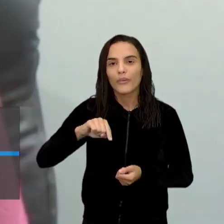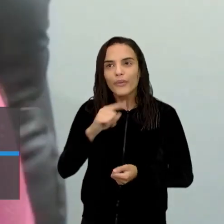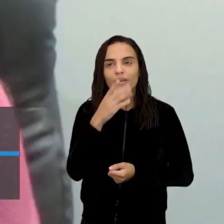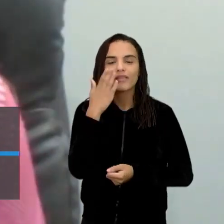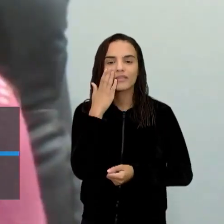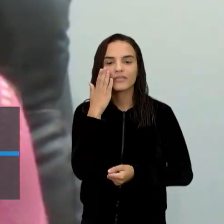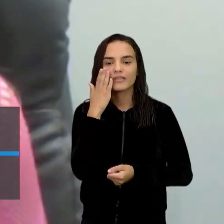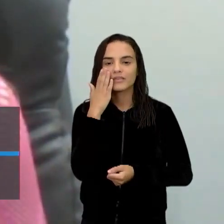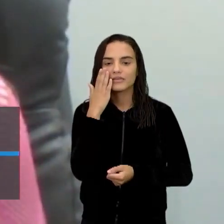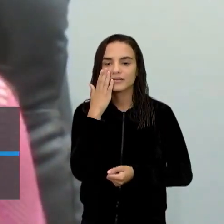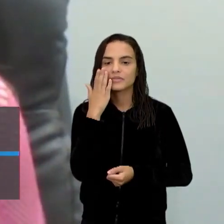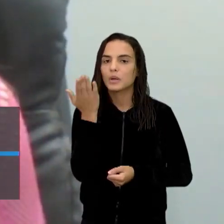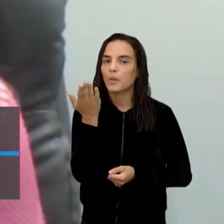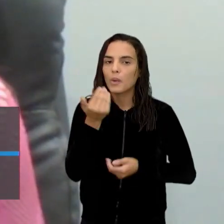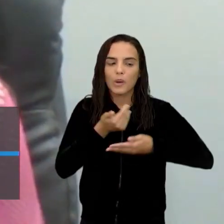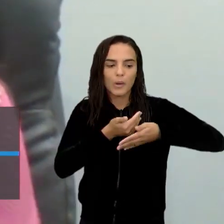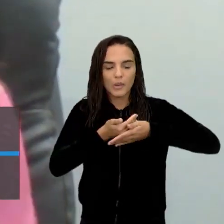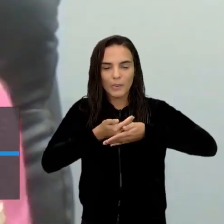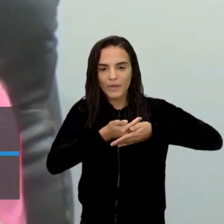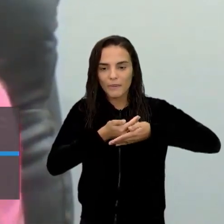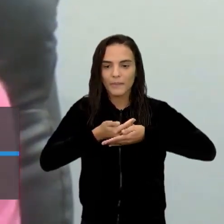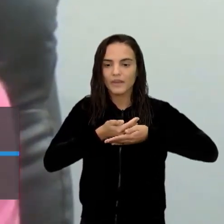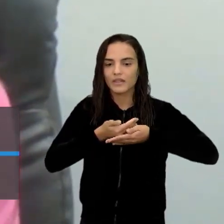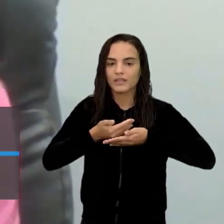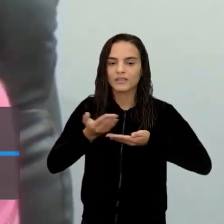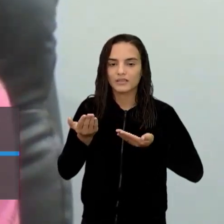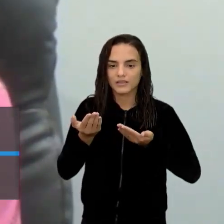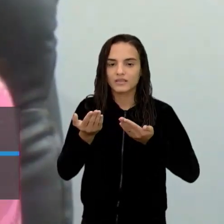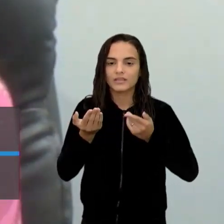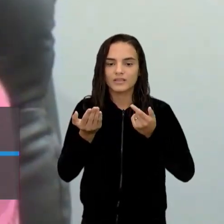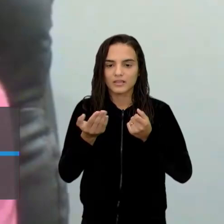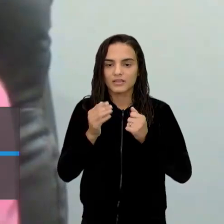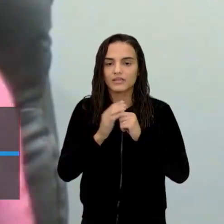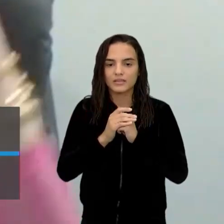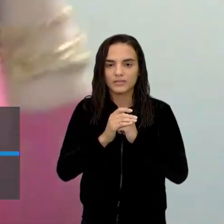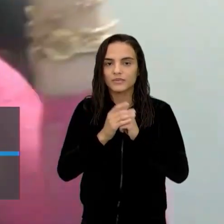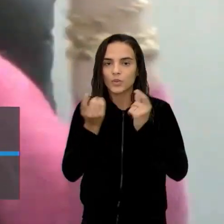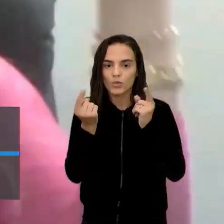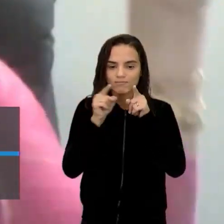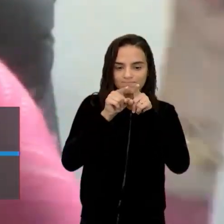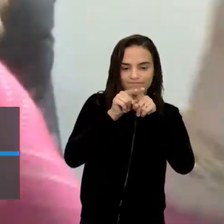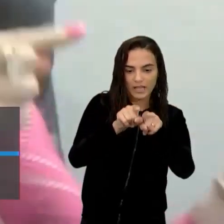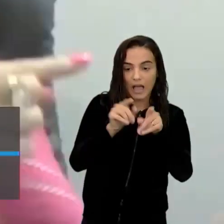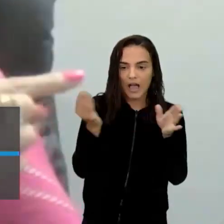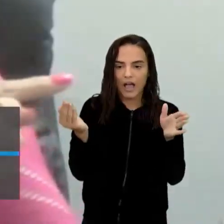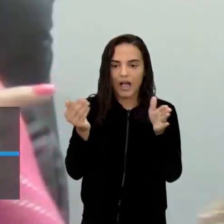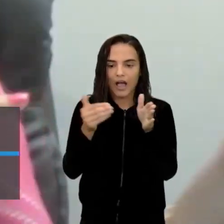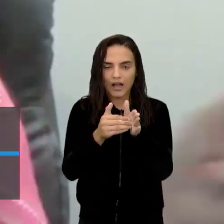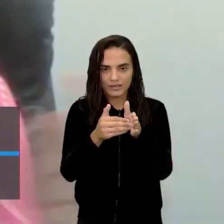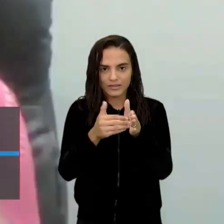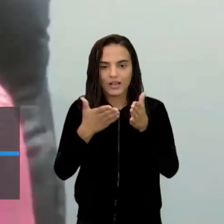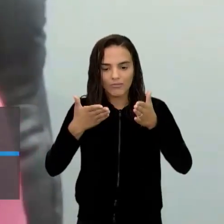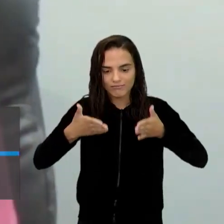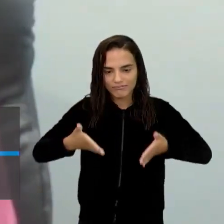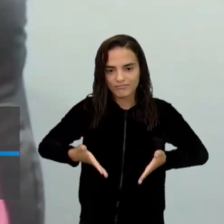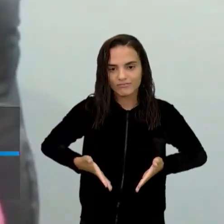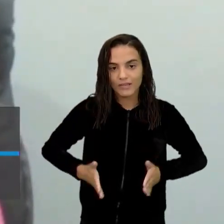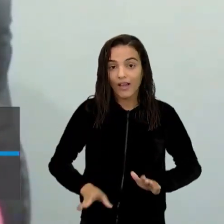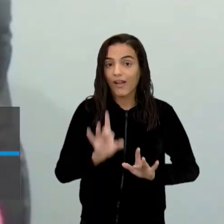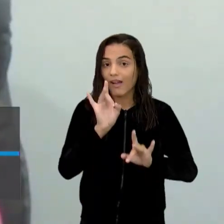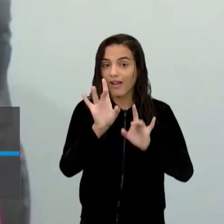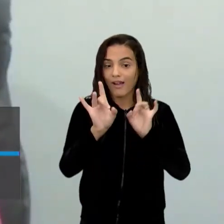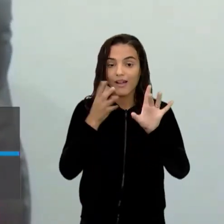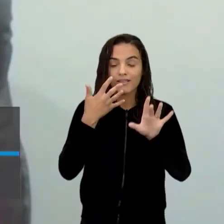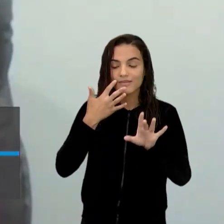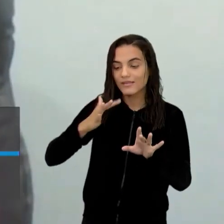o que o bebê passa desde o momento do ato sexual até o momento do nascimento, cada criança